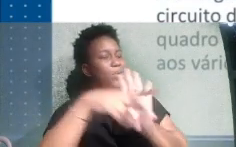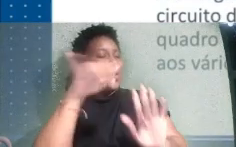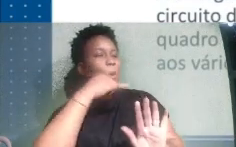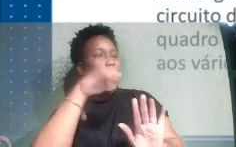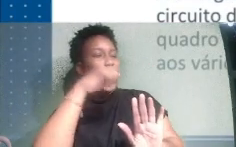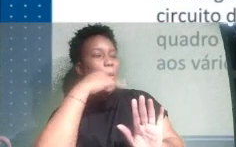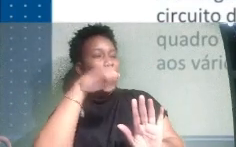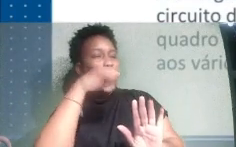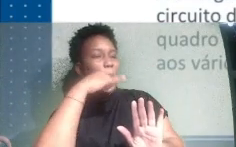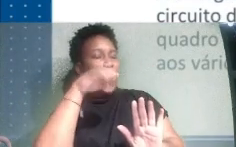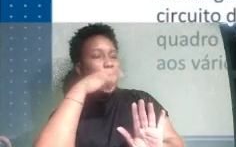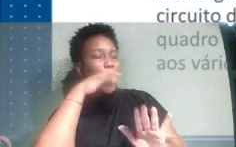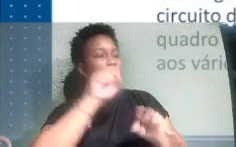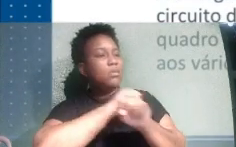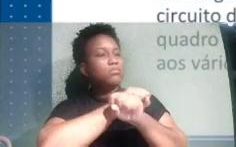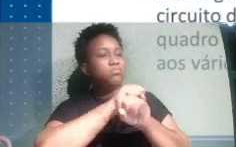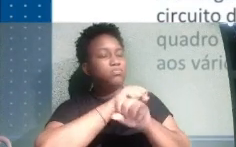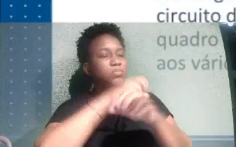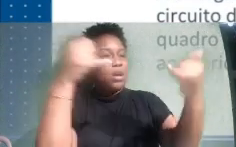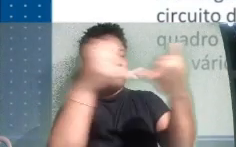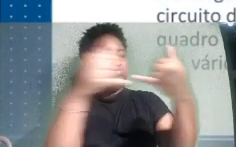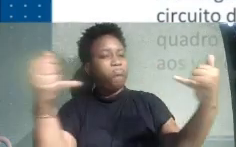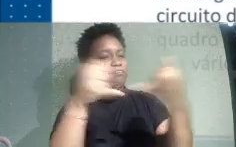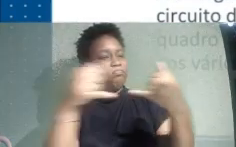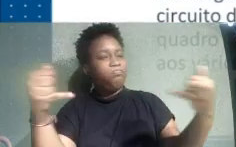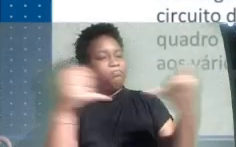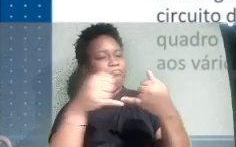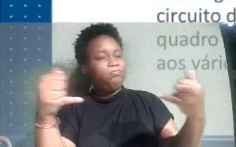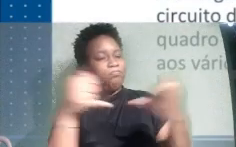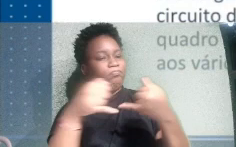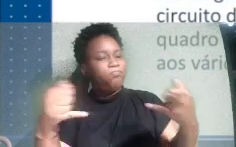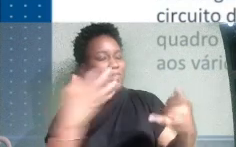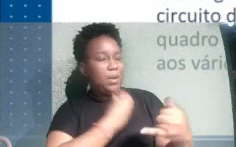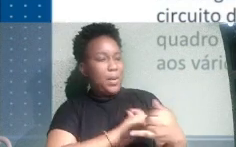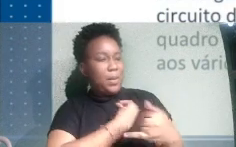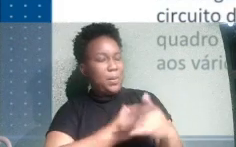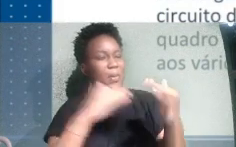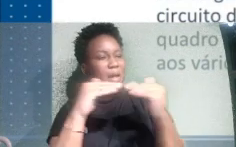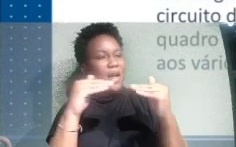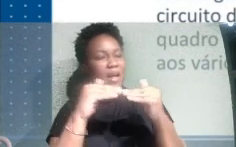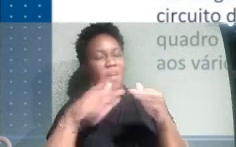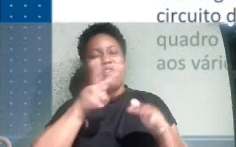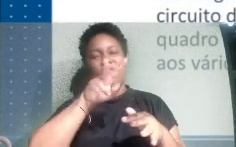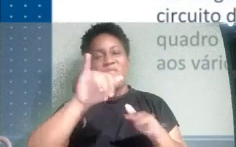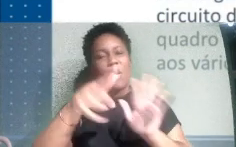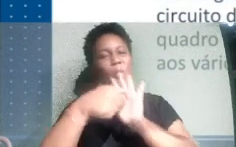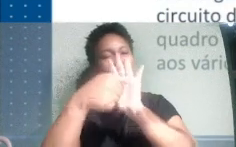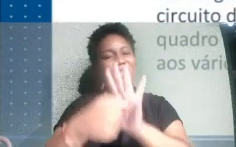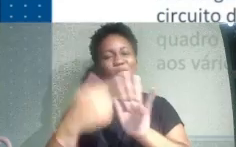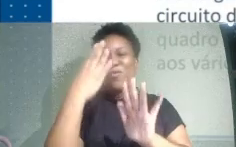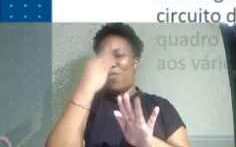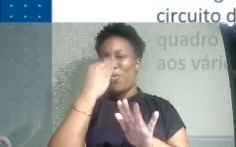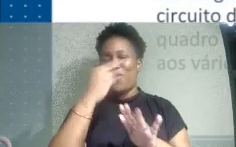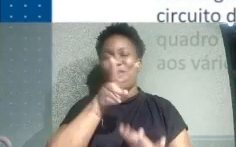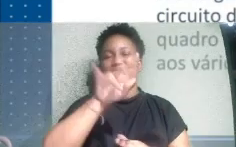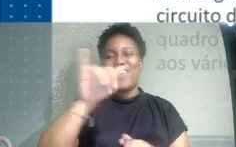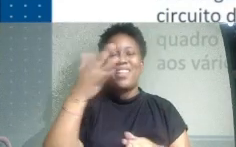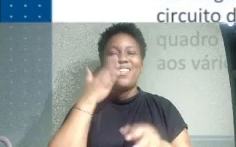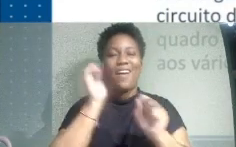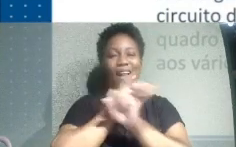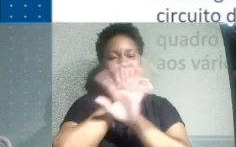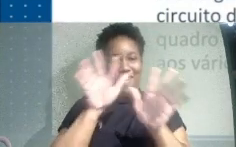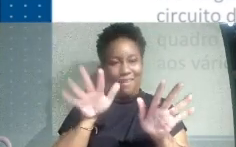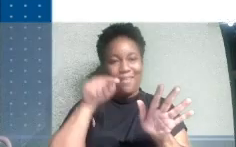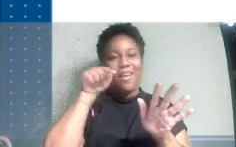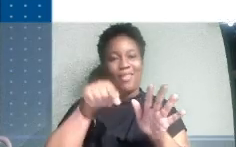ela vai para os demais circuitos que nós temos dentro da residência. Eu vou mostrar uma imagem daqui a pouquinho, a gente vai entender melhor esse processo.